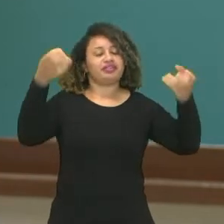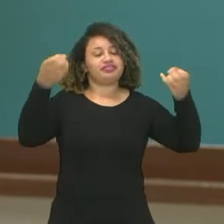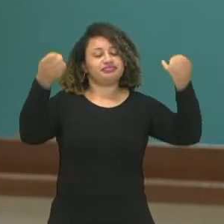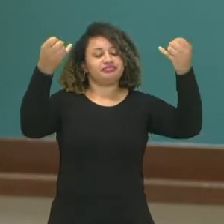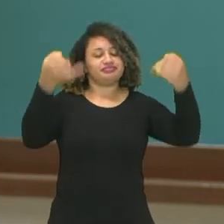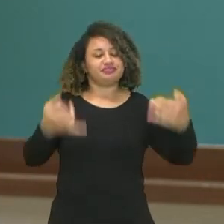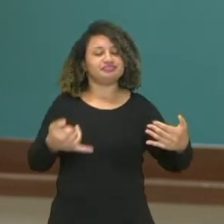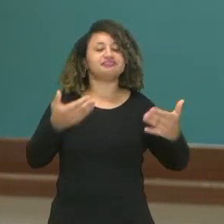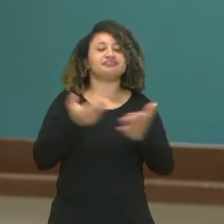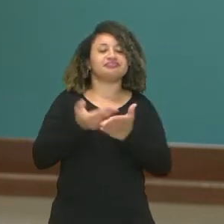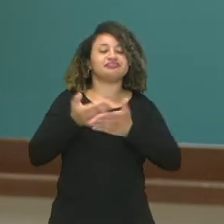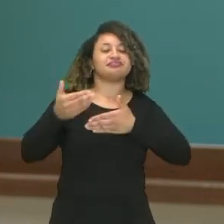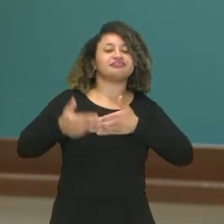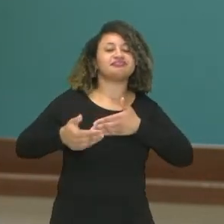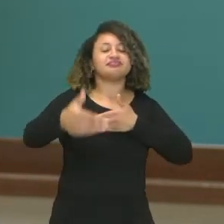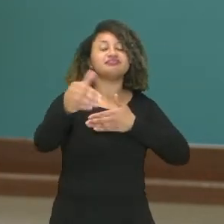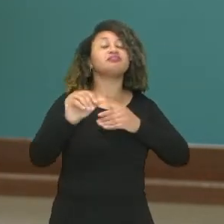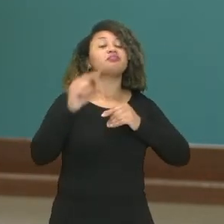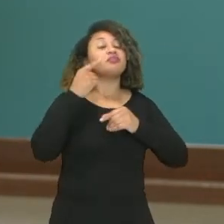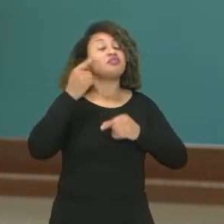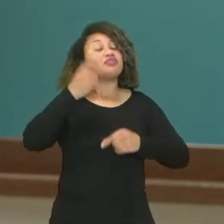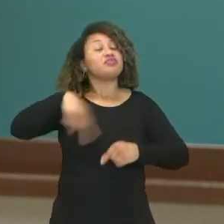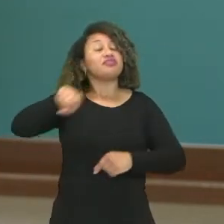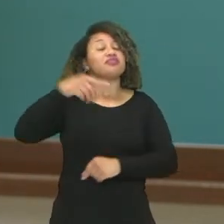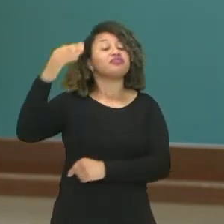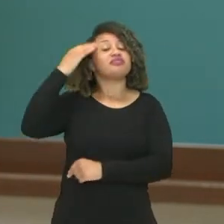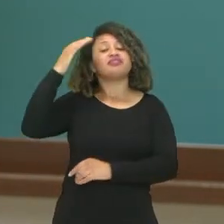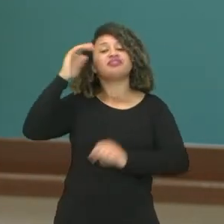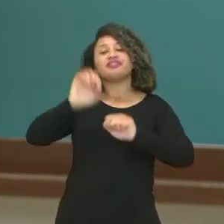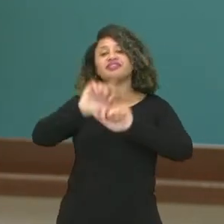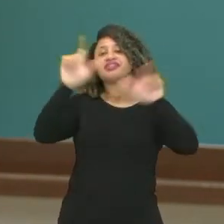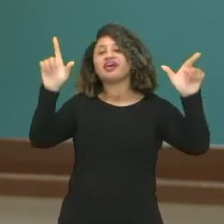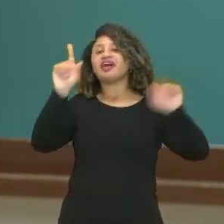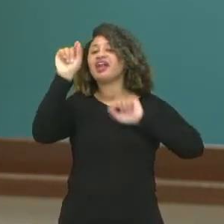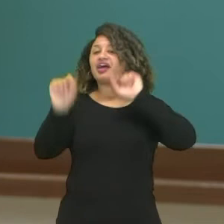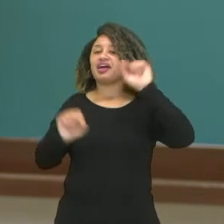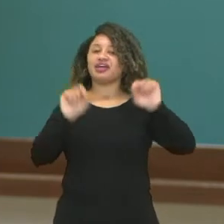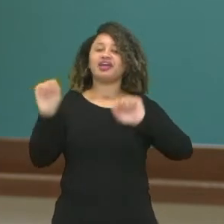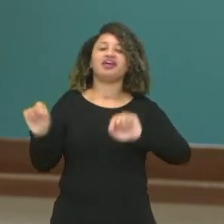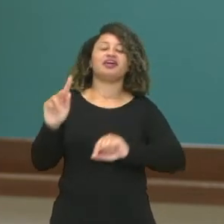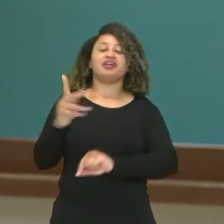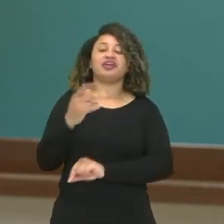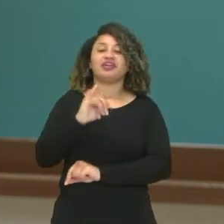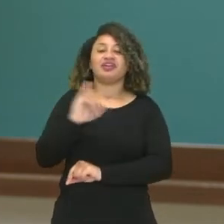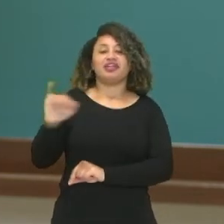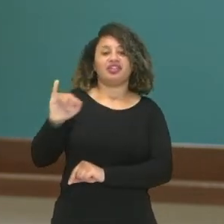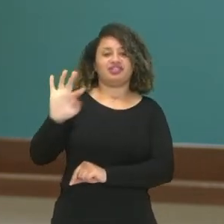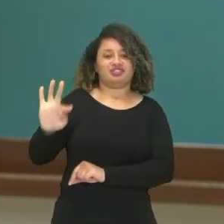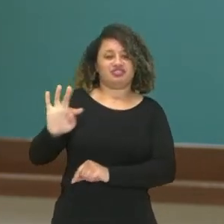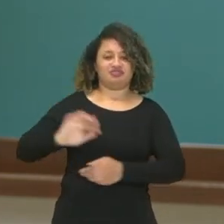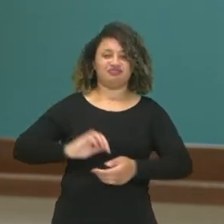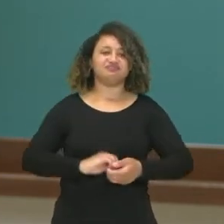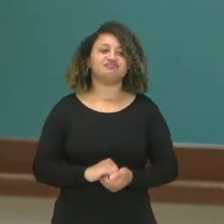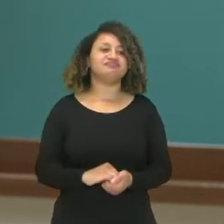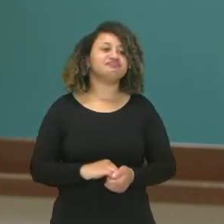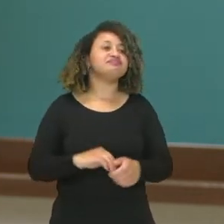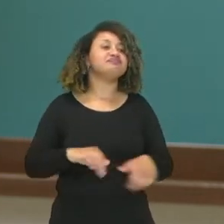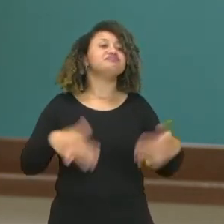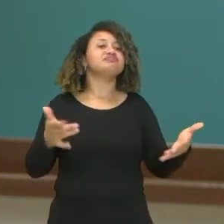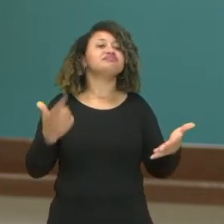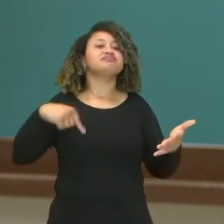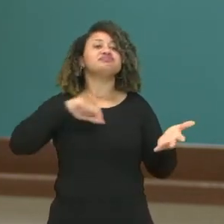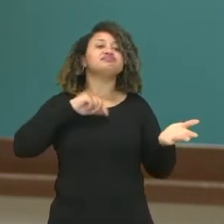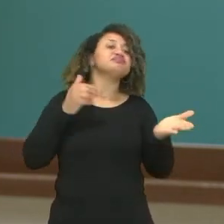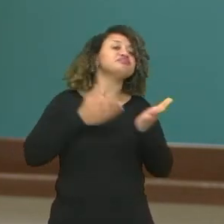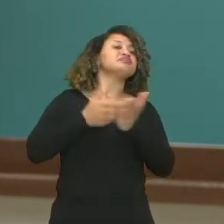no decorrer da nossa aula, para ver se vocês conseguem entender um pouquinho mais o que é esse tal de HIIT. Então, para a gente